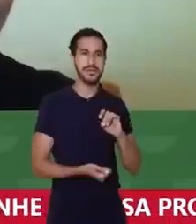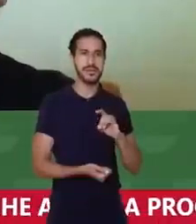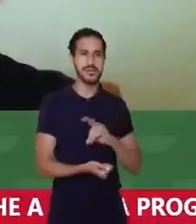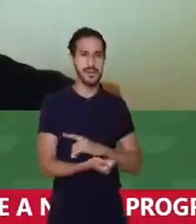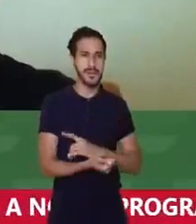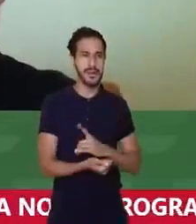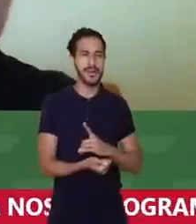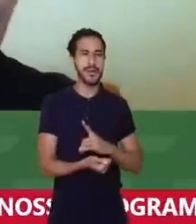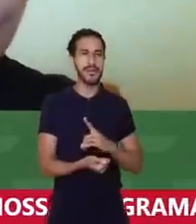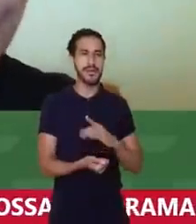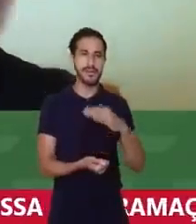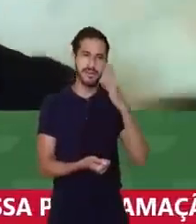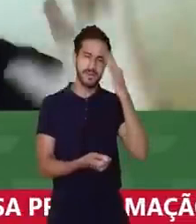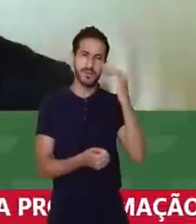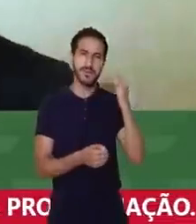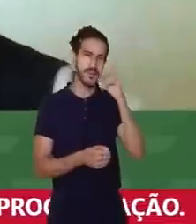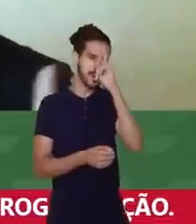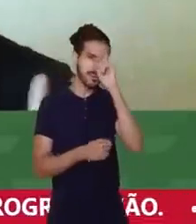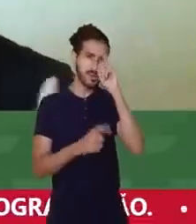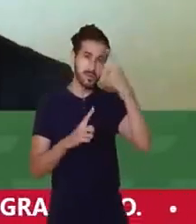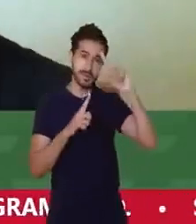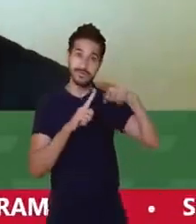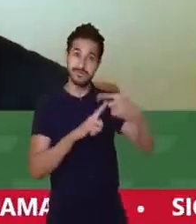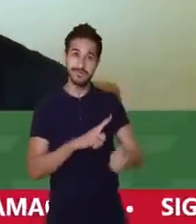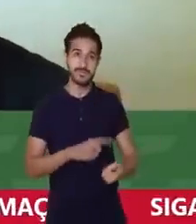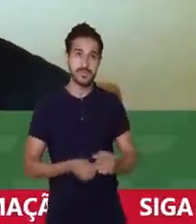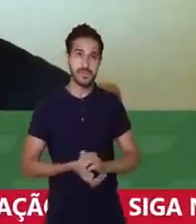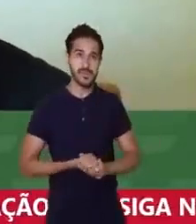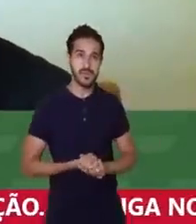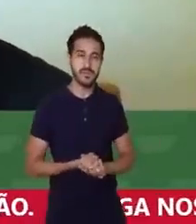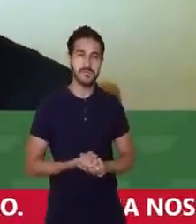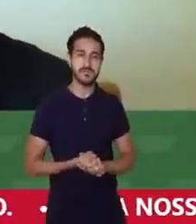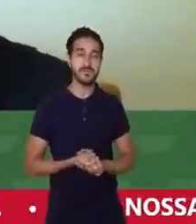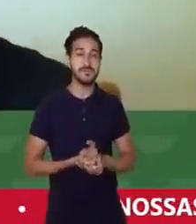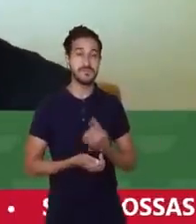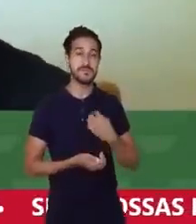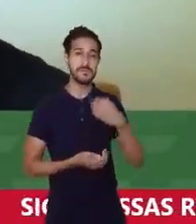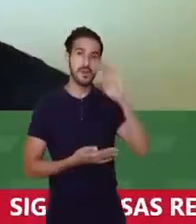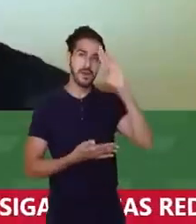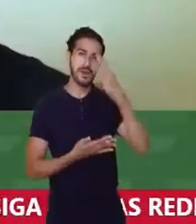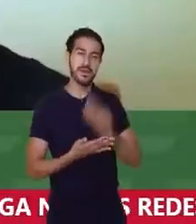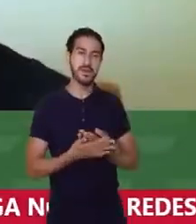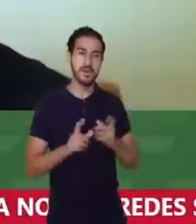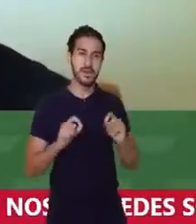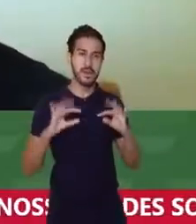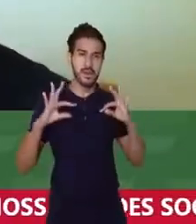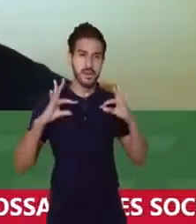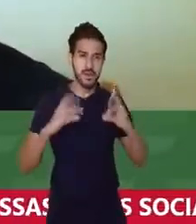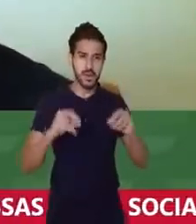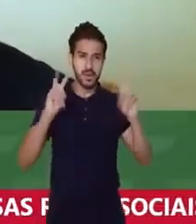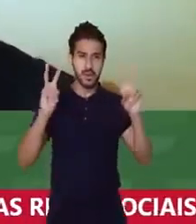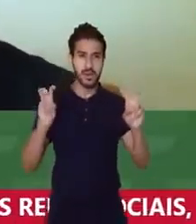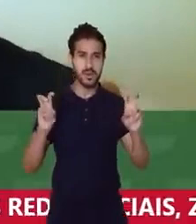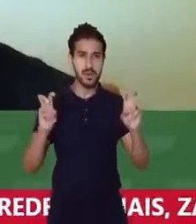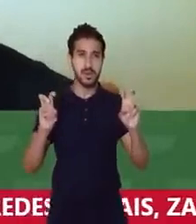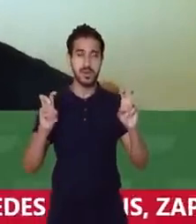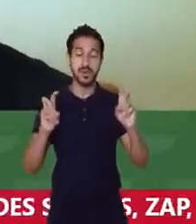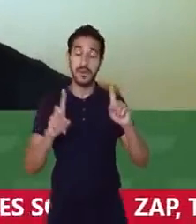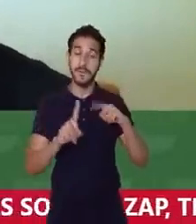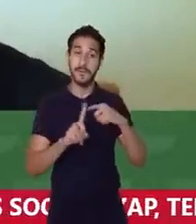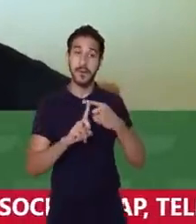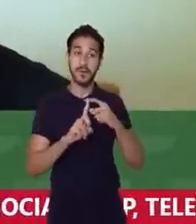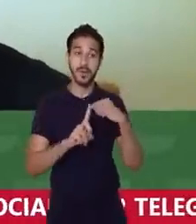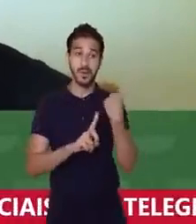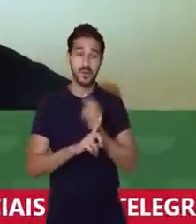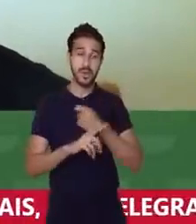dá hospital no dia seguinte. Eu acho que tudo isso, e mais